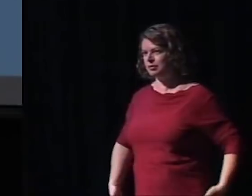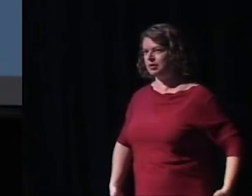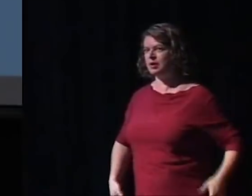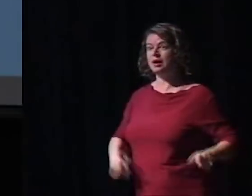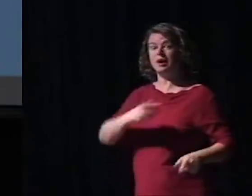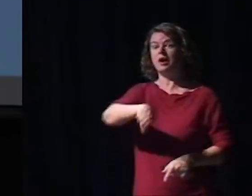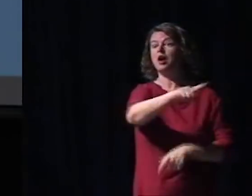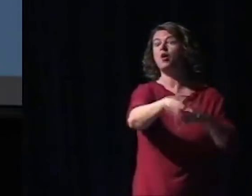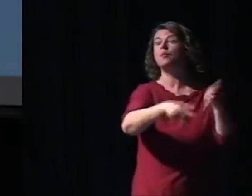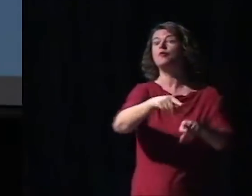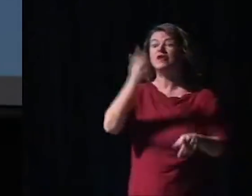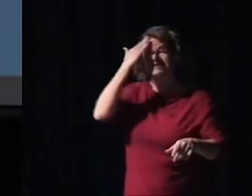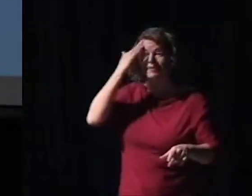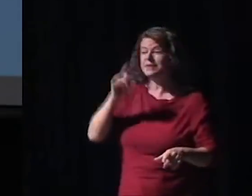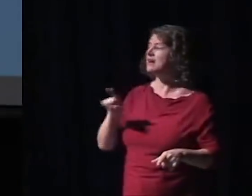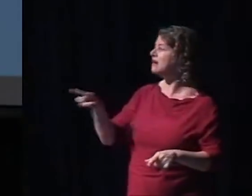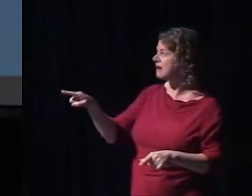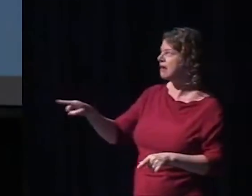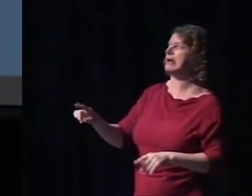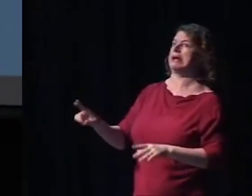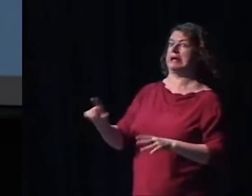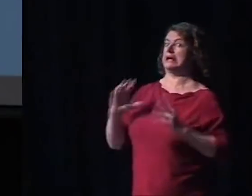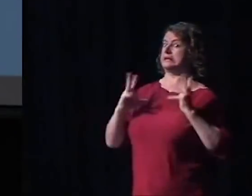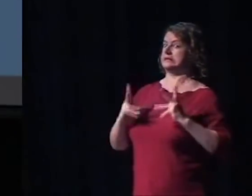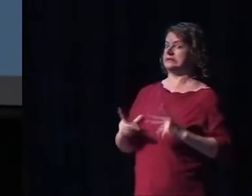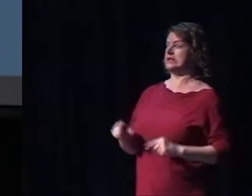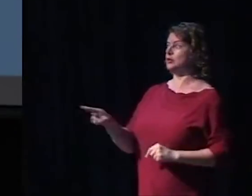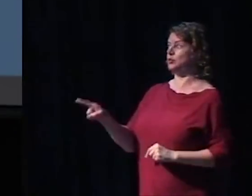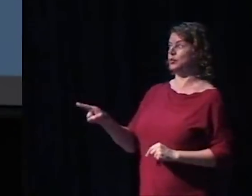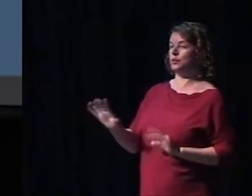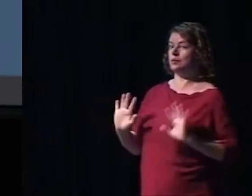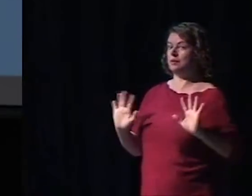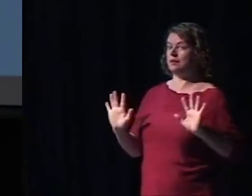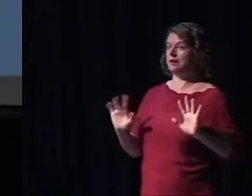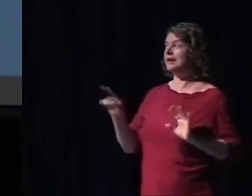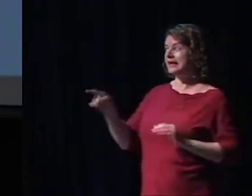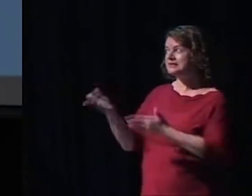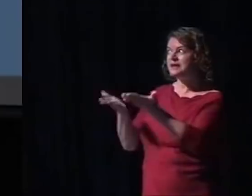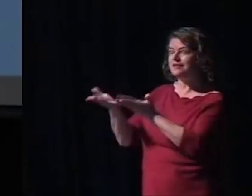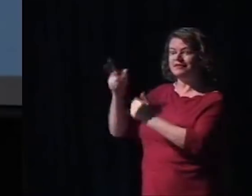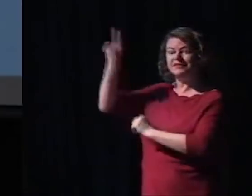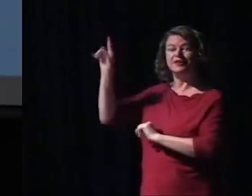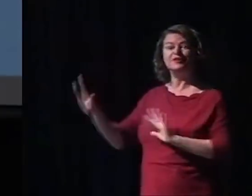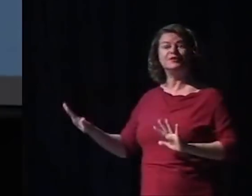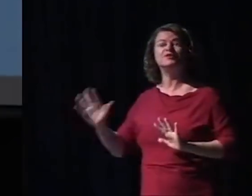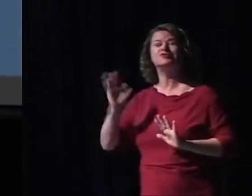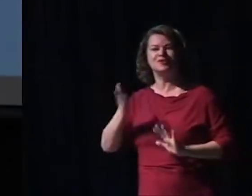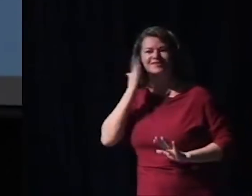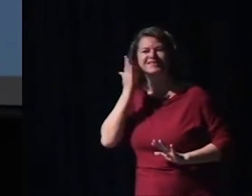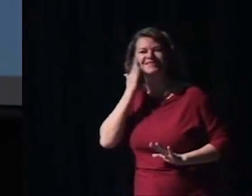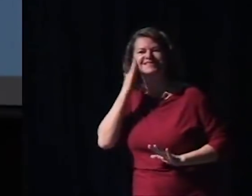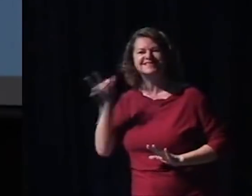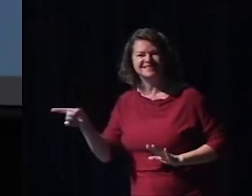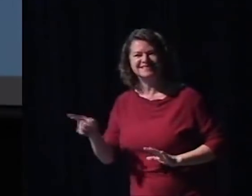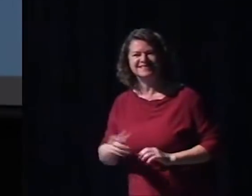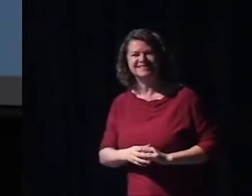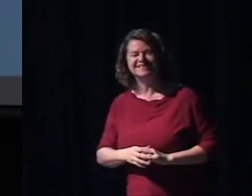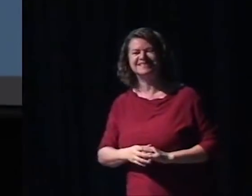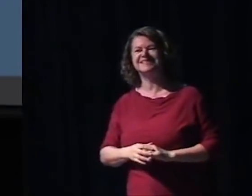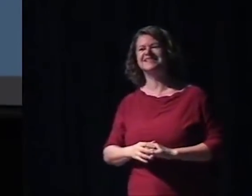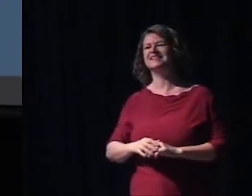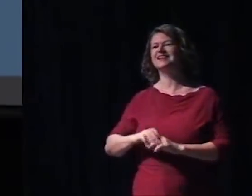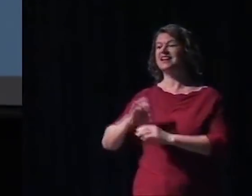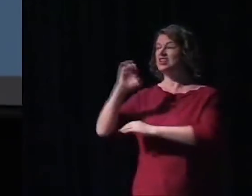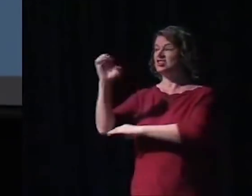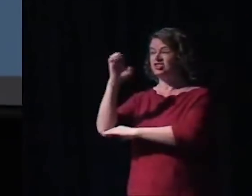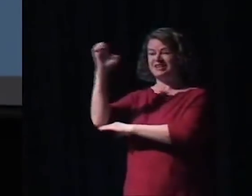Quando Samuel, ele chega na cidade de Belém, no capítulo 16 de 1 Samuel, Jessé fica tão